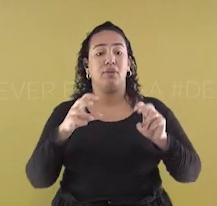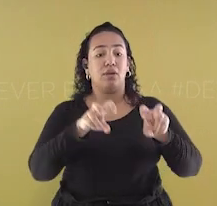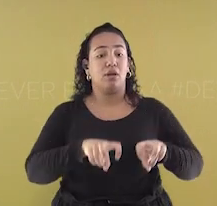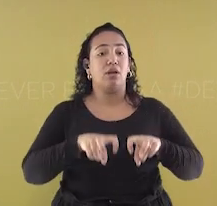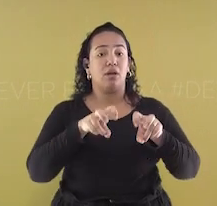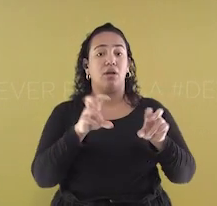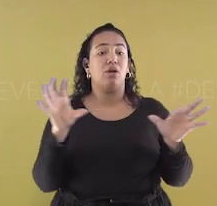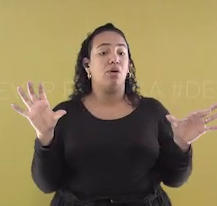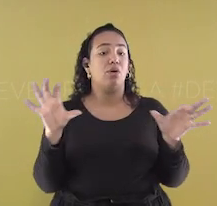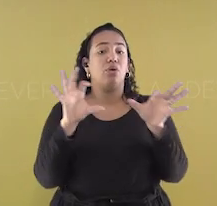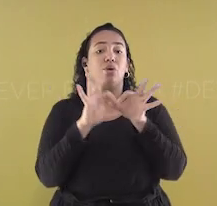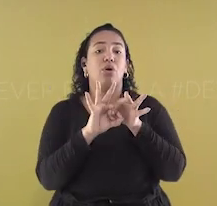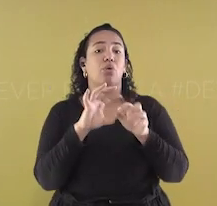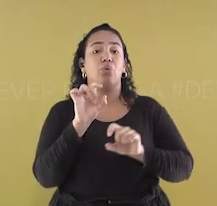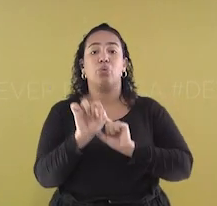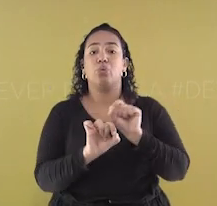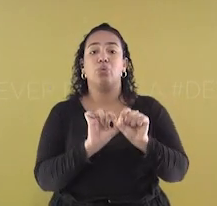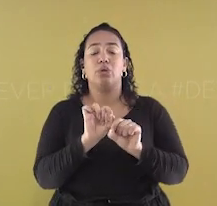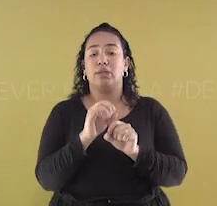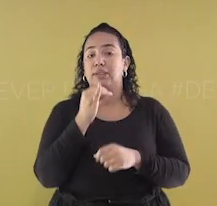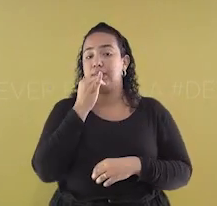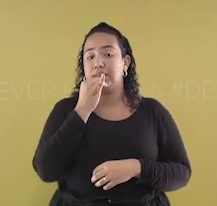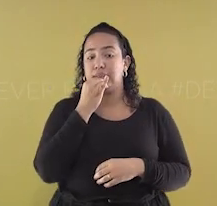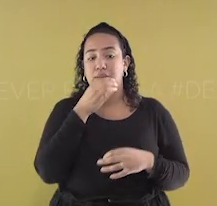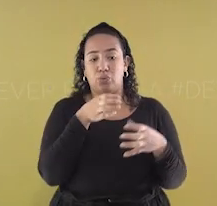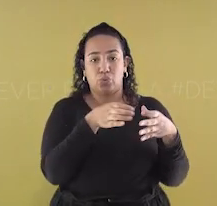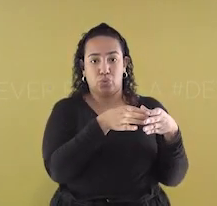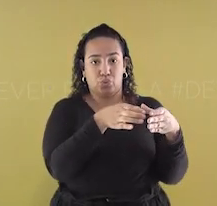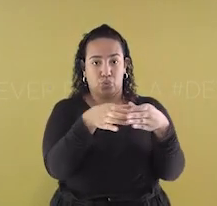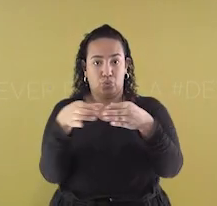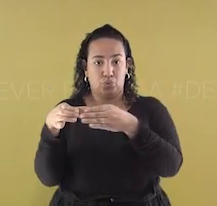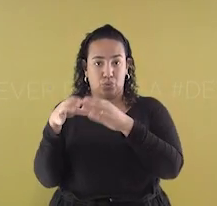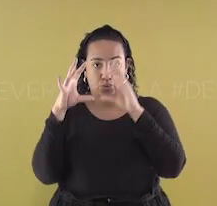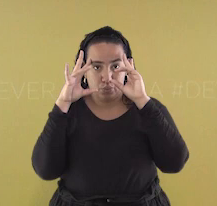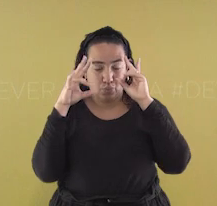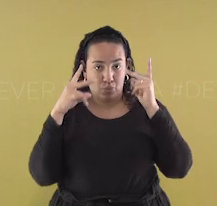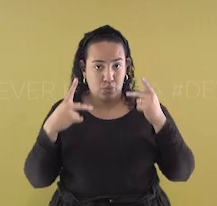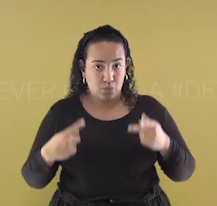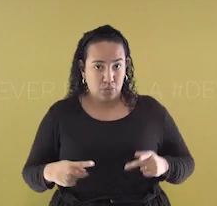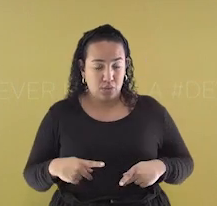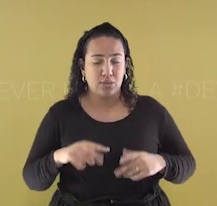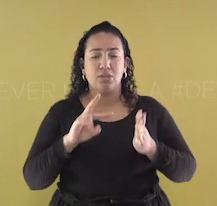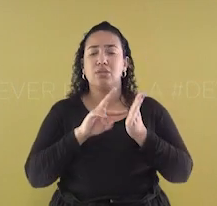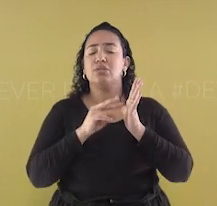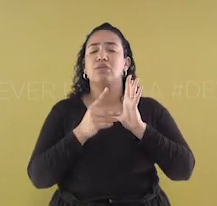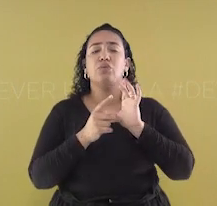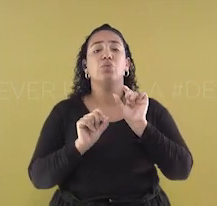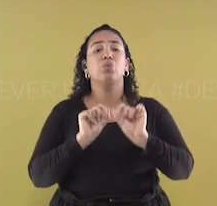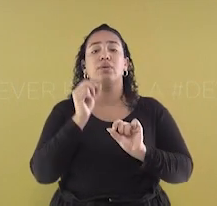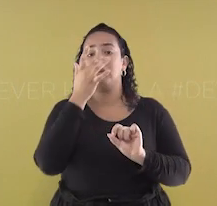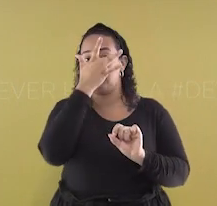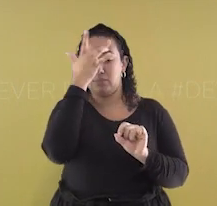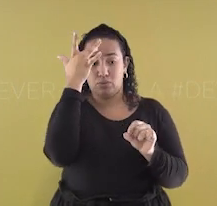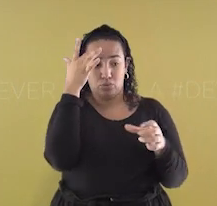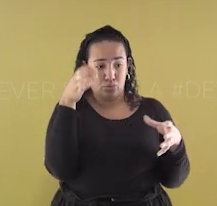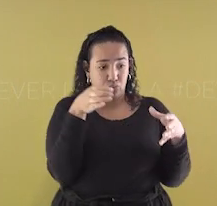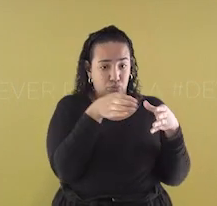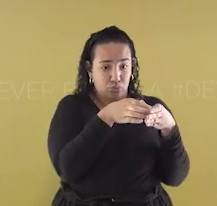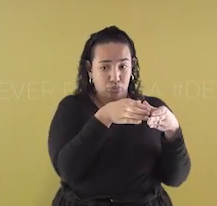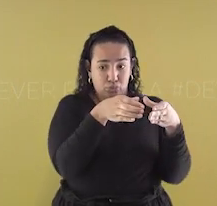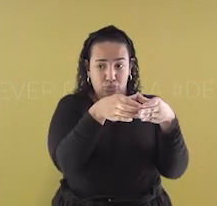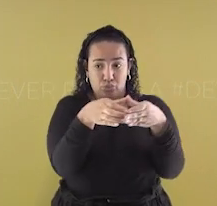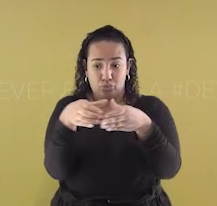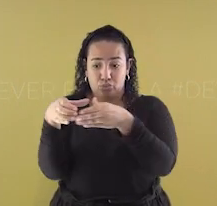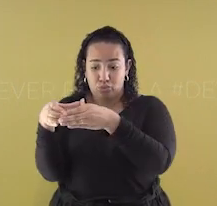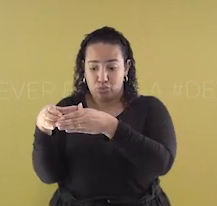está ligada ao início dos aglomerados humanos, o que quer dizer que as pessoas começaram a se juntar para viver em